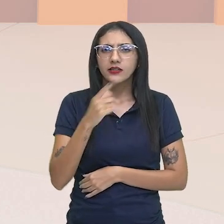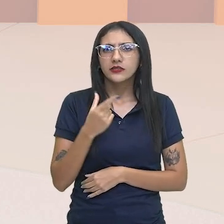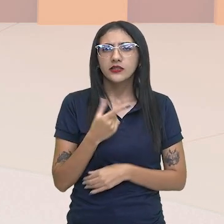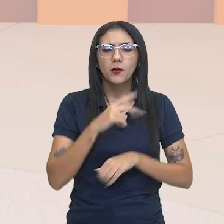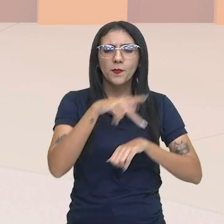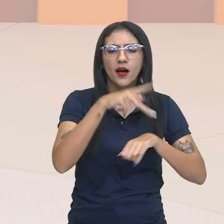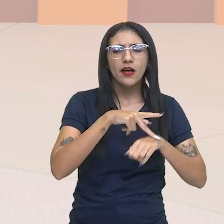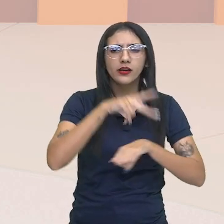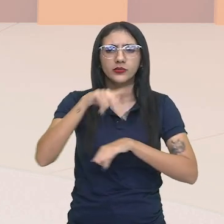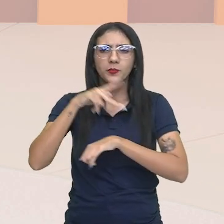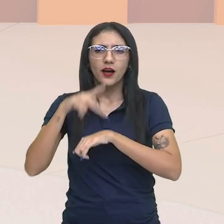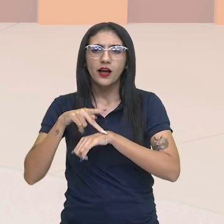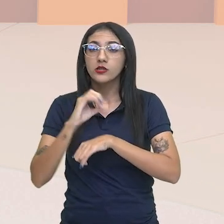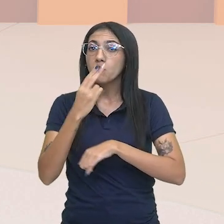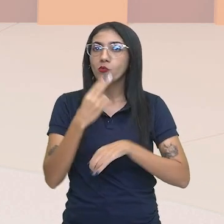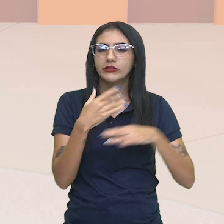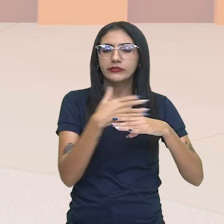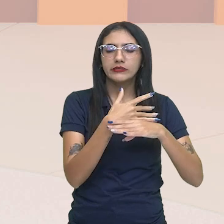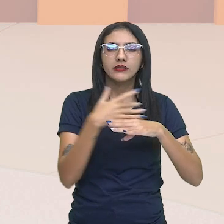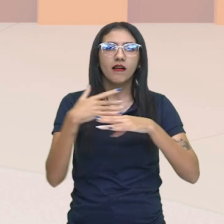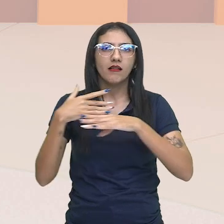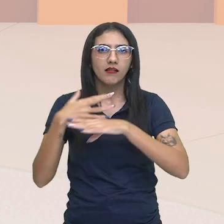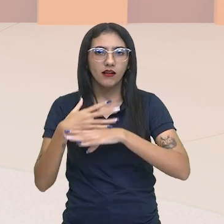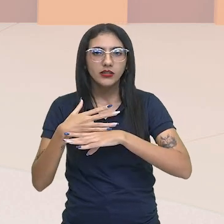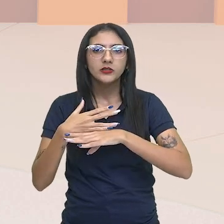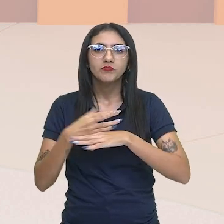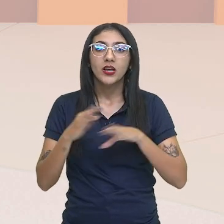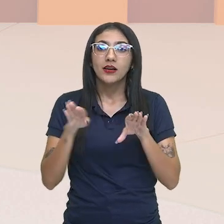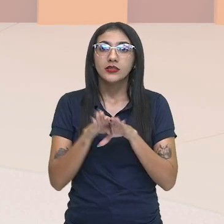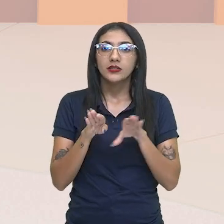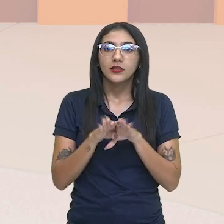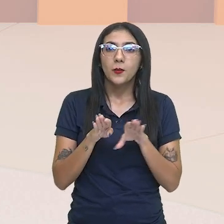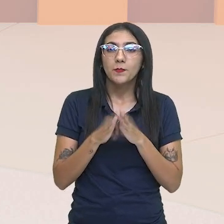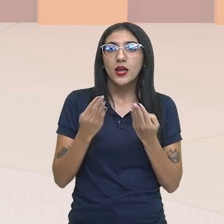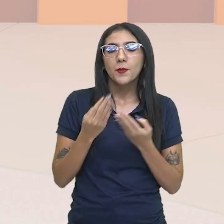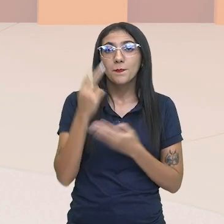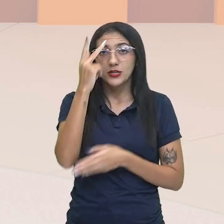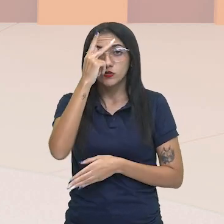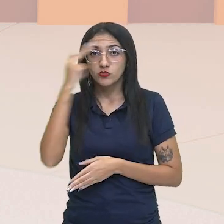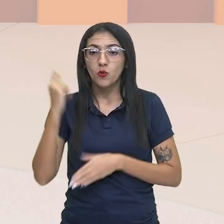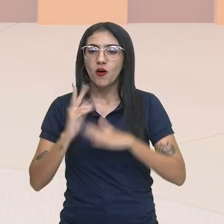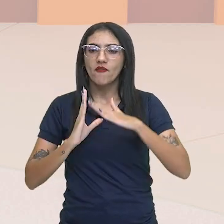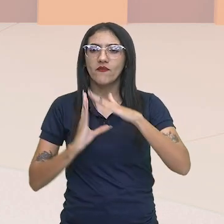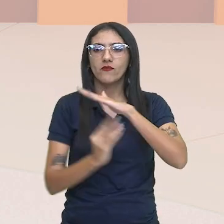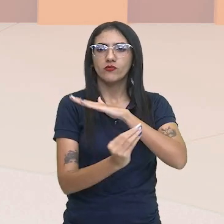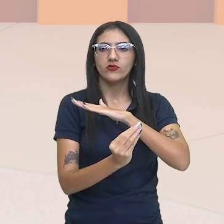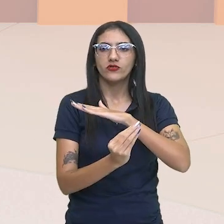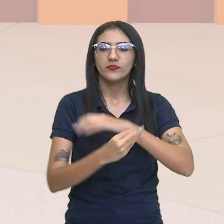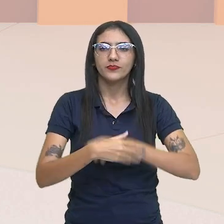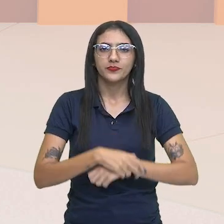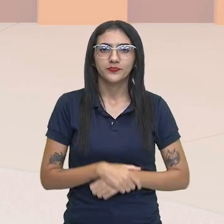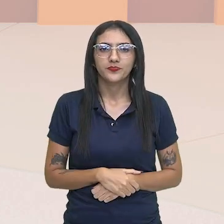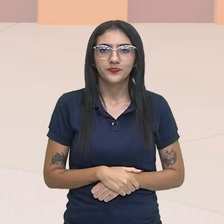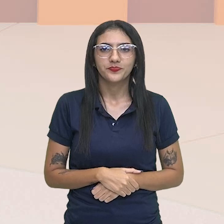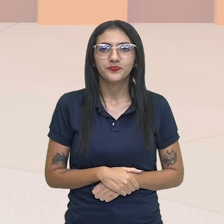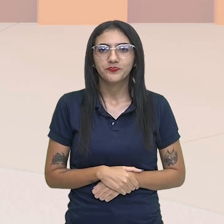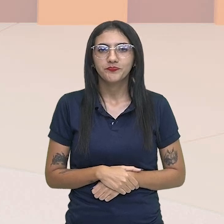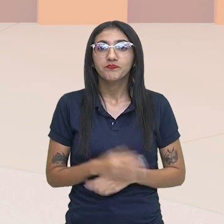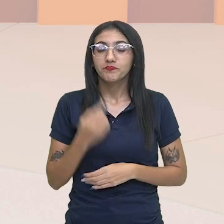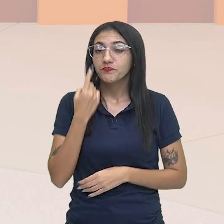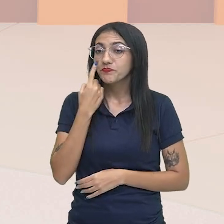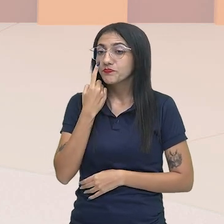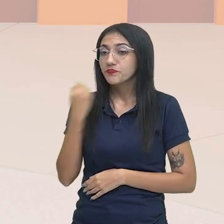os países, ou entre cidades, e também sobre os refugiados. Então, inicialmente, a gente tem aqui um movimento